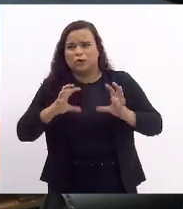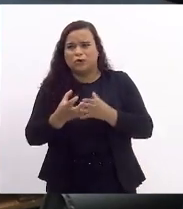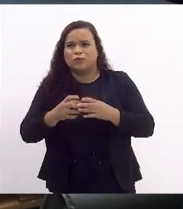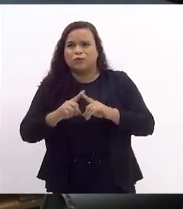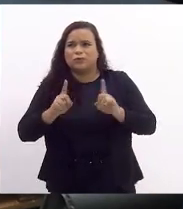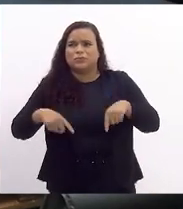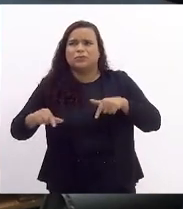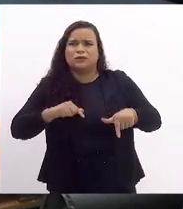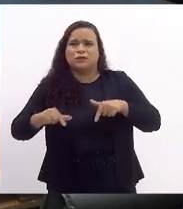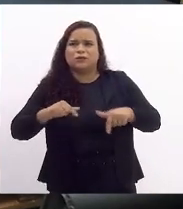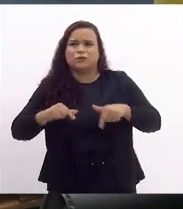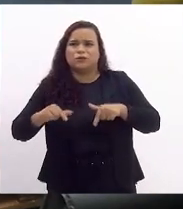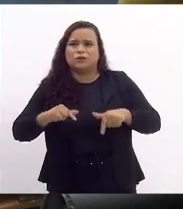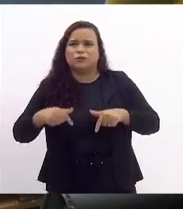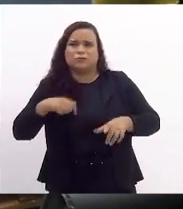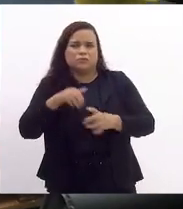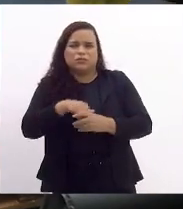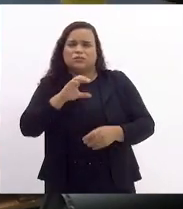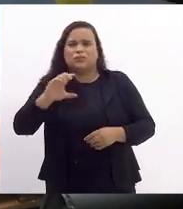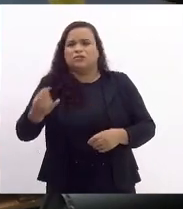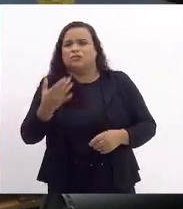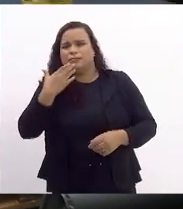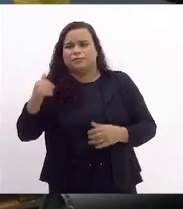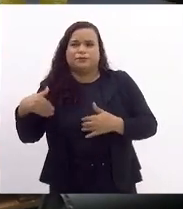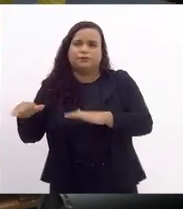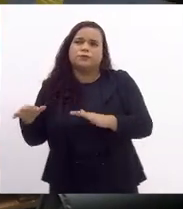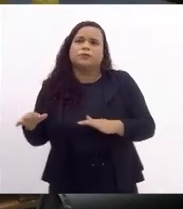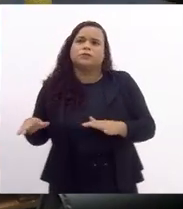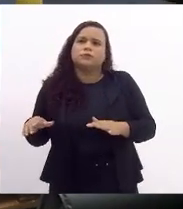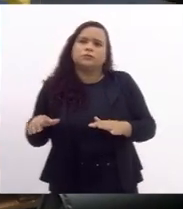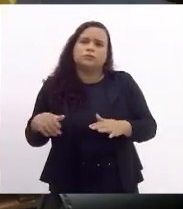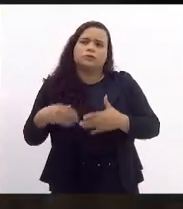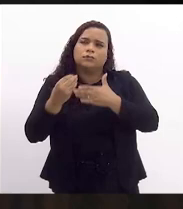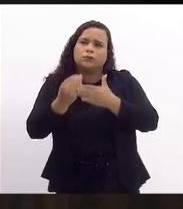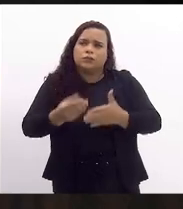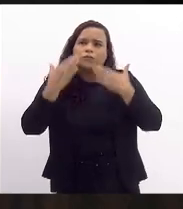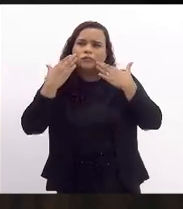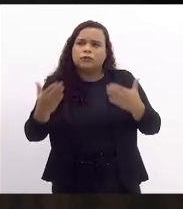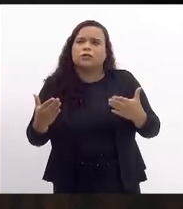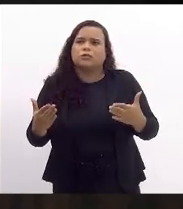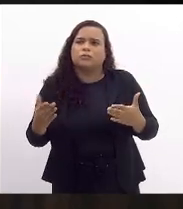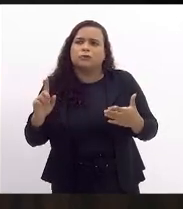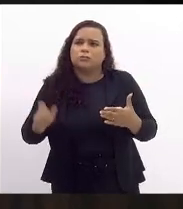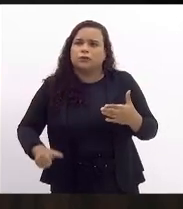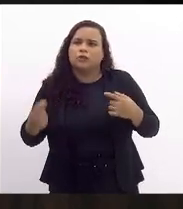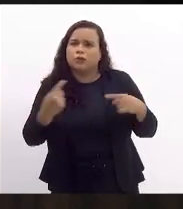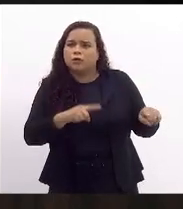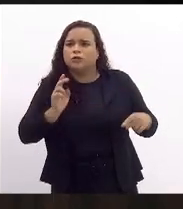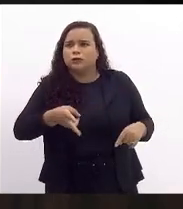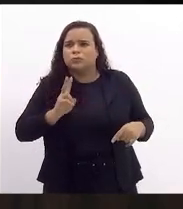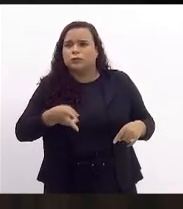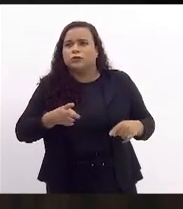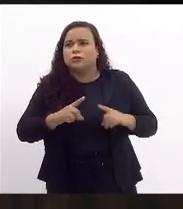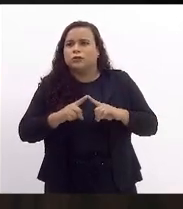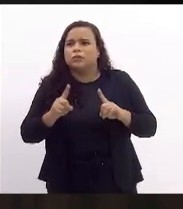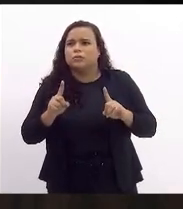energia toque vamos voltar vocês tj-am e vamos dar grande destaque ao nosso amigo não é contrário sempre servidores públicos a